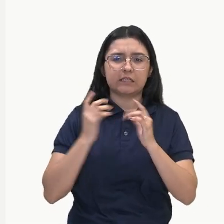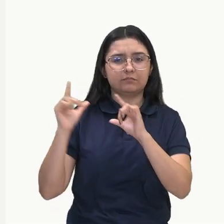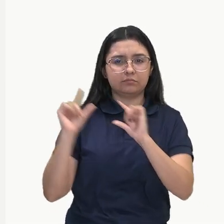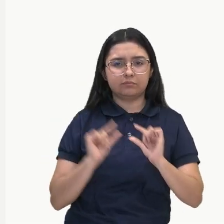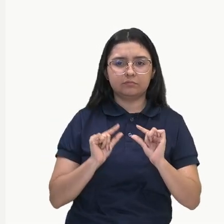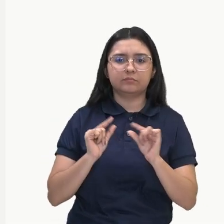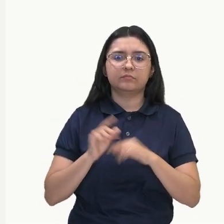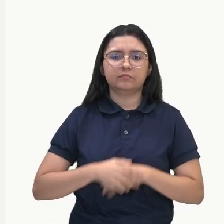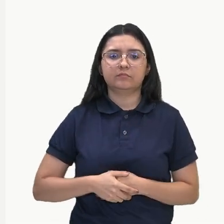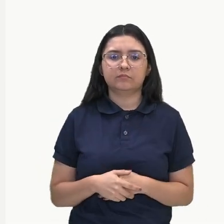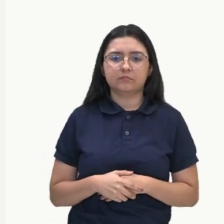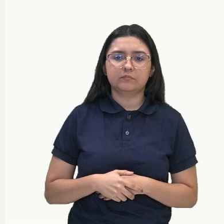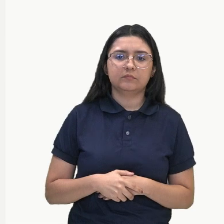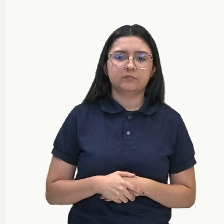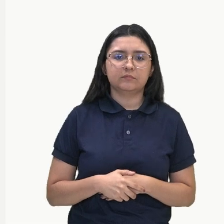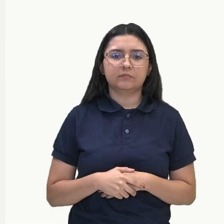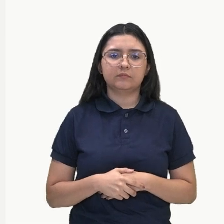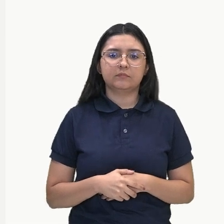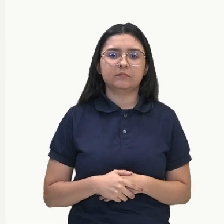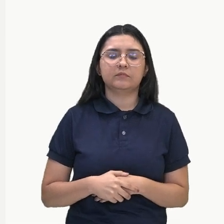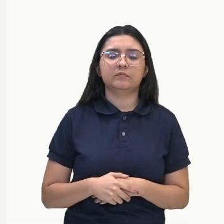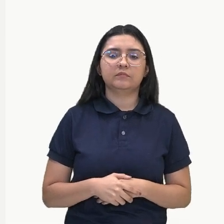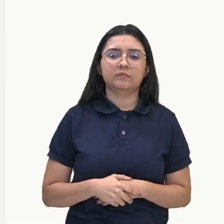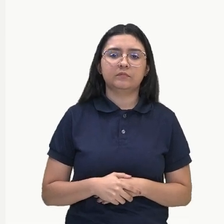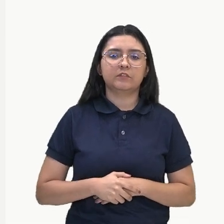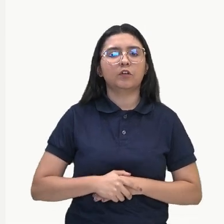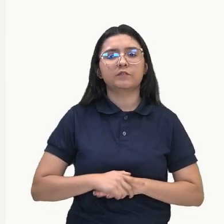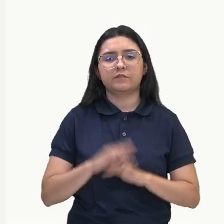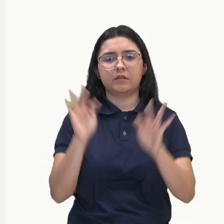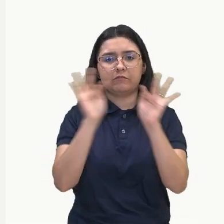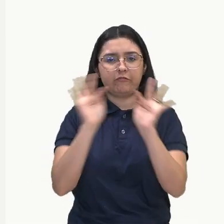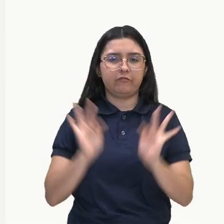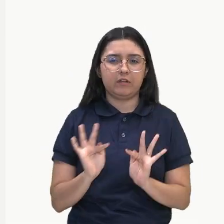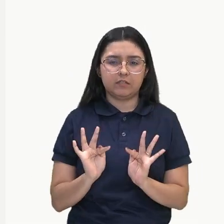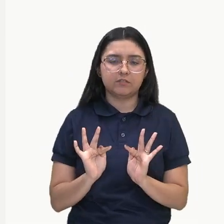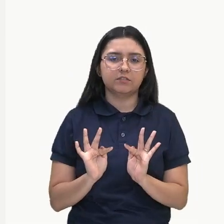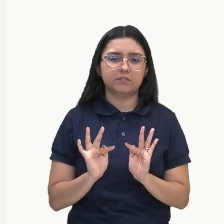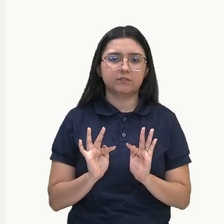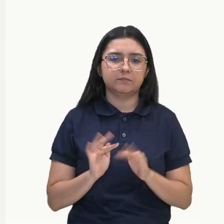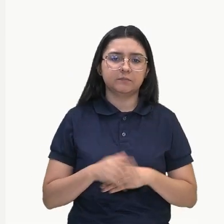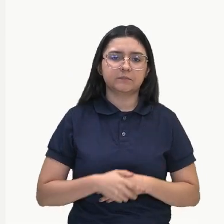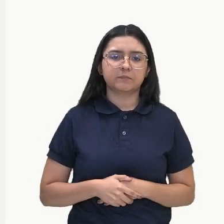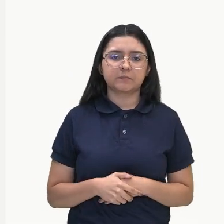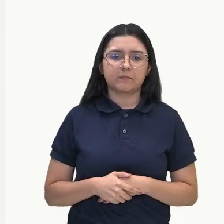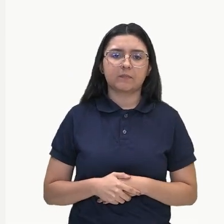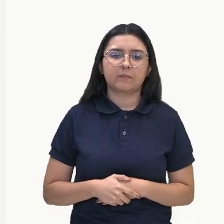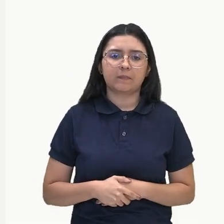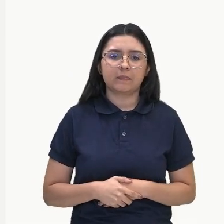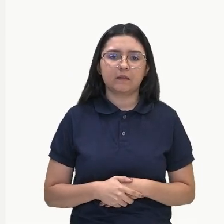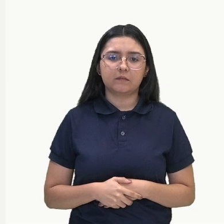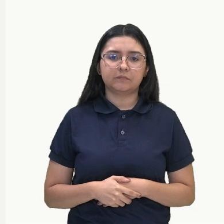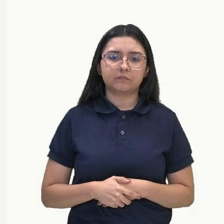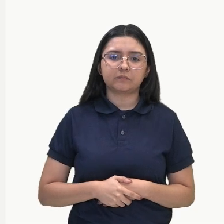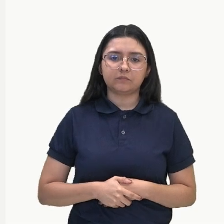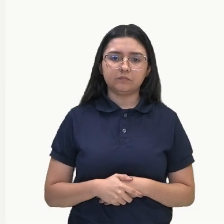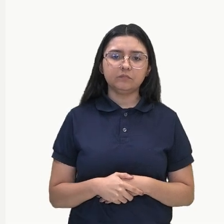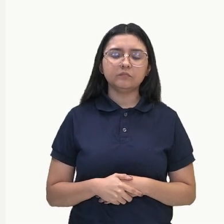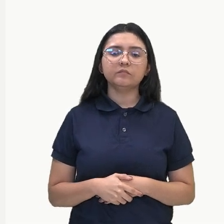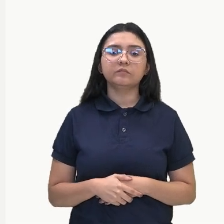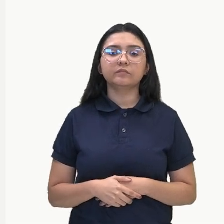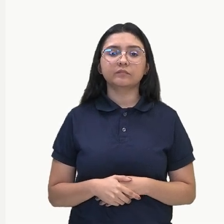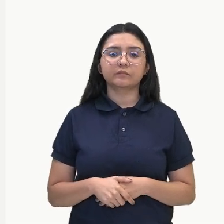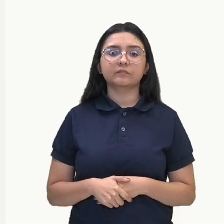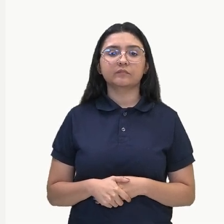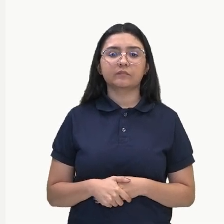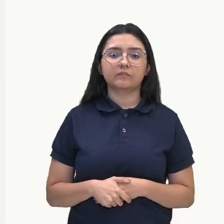ele eleva, né, a sua felicidade. Improve é o verbo melhorar. Melhorar